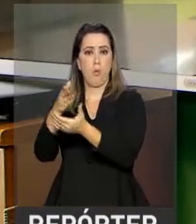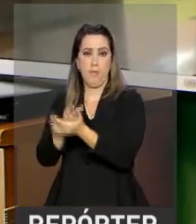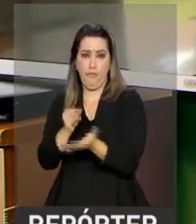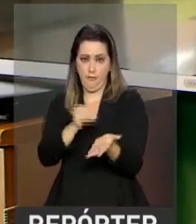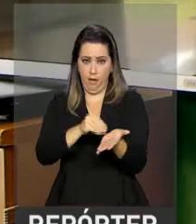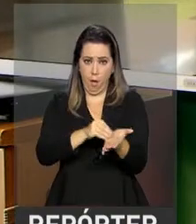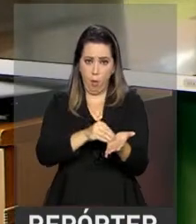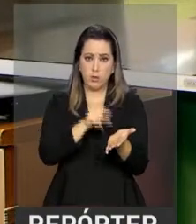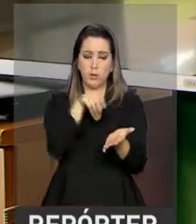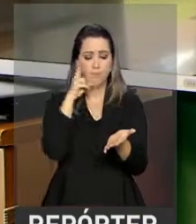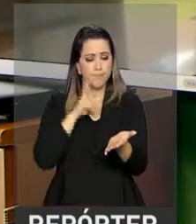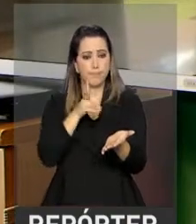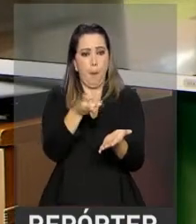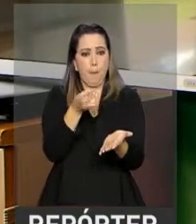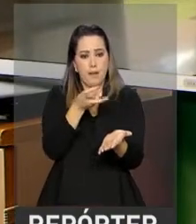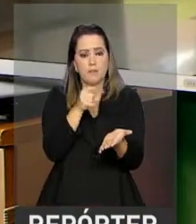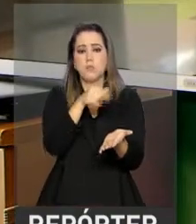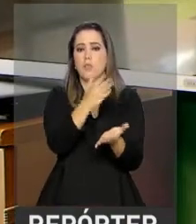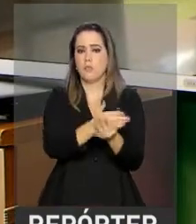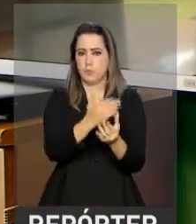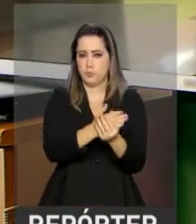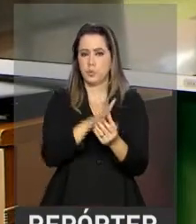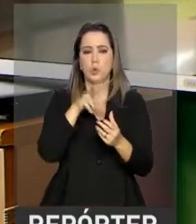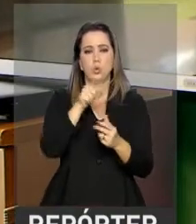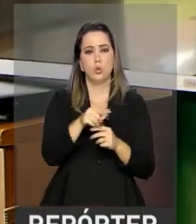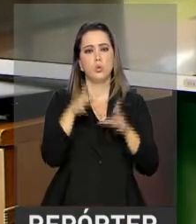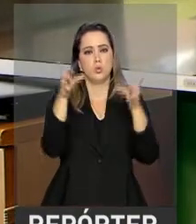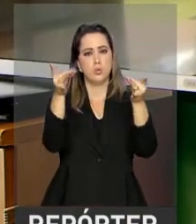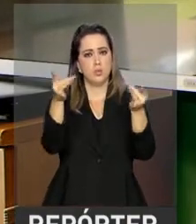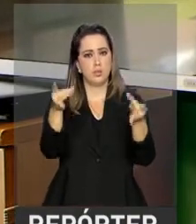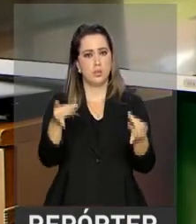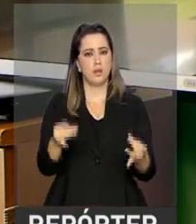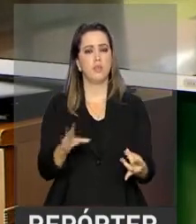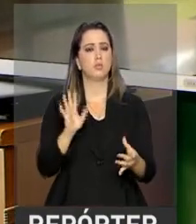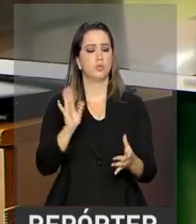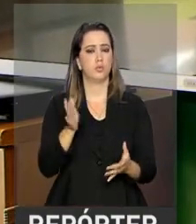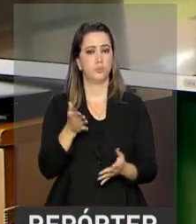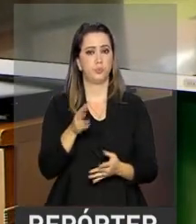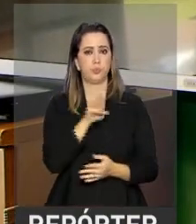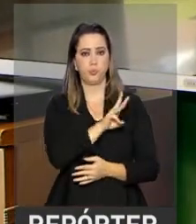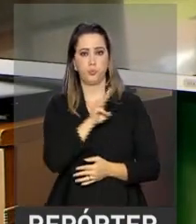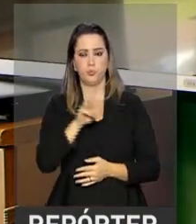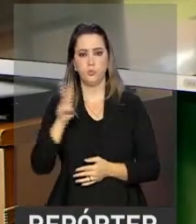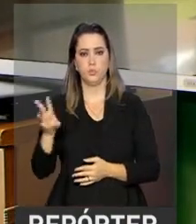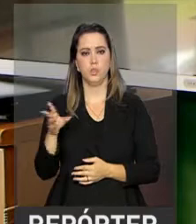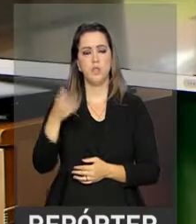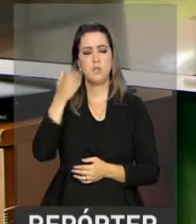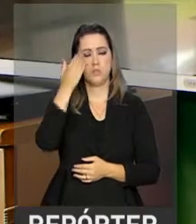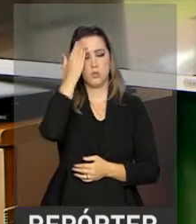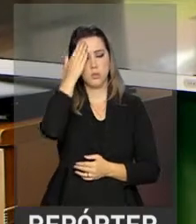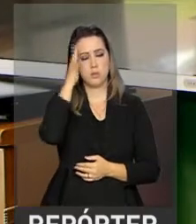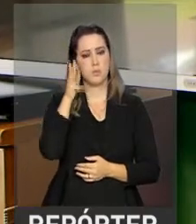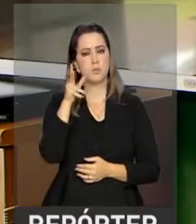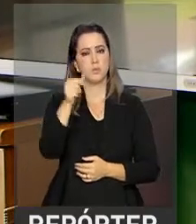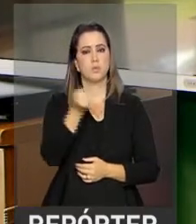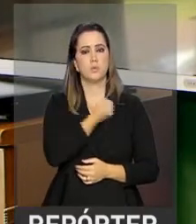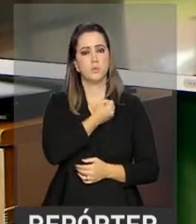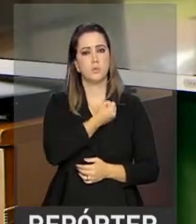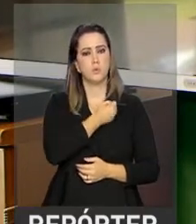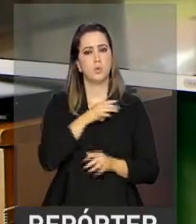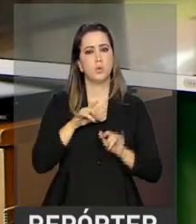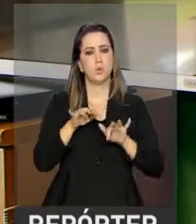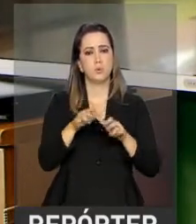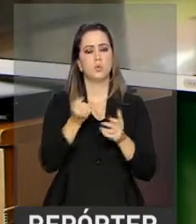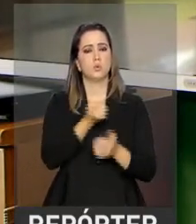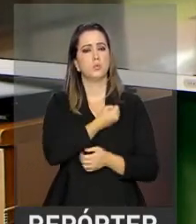processual quando a gente requerer informação tudo isso ele vai ter idéia e conhecimento a partir do momento que ele